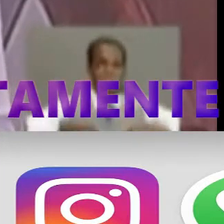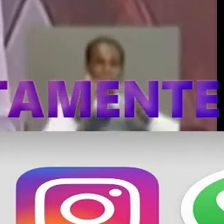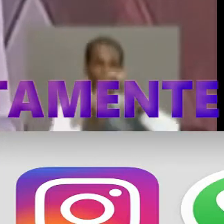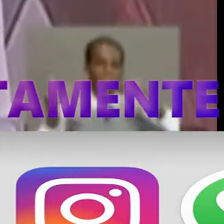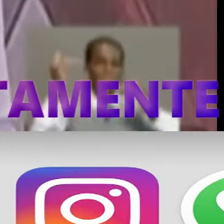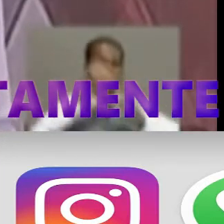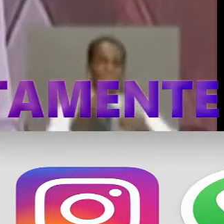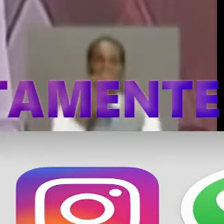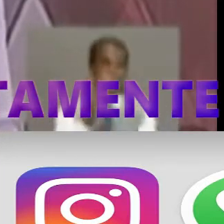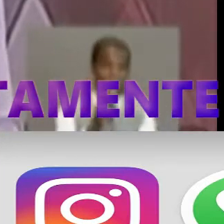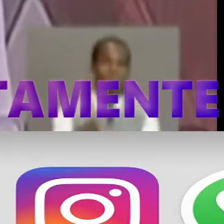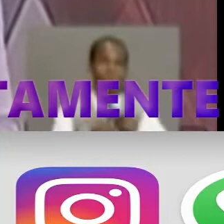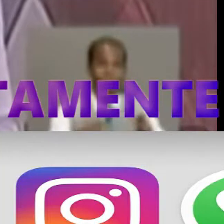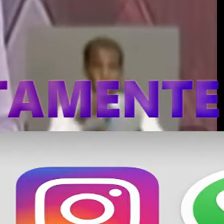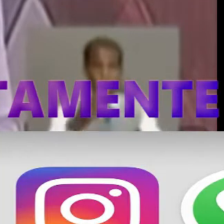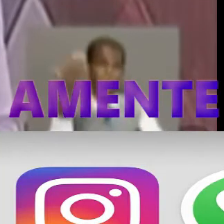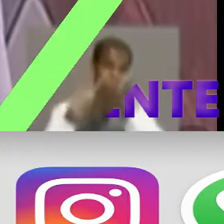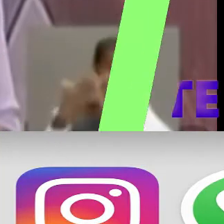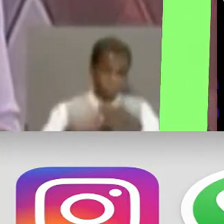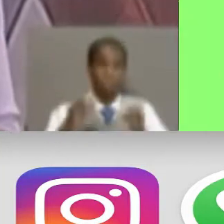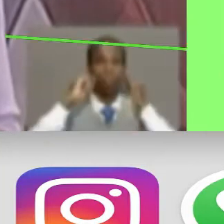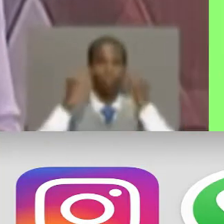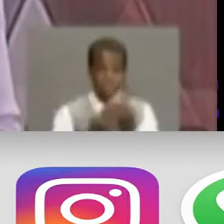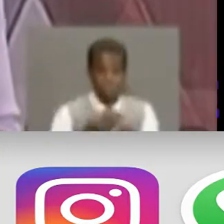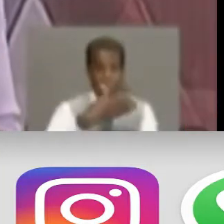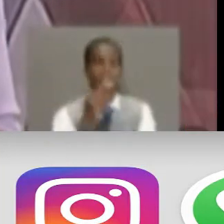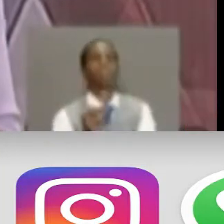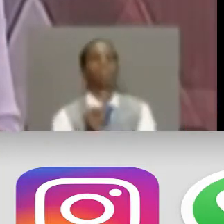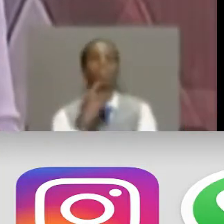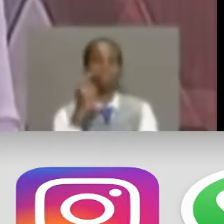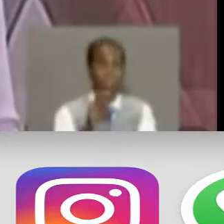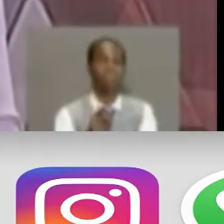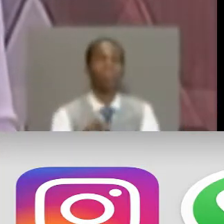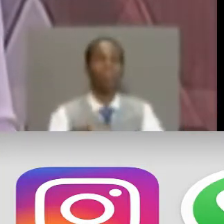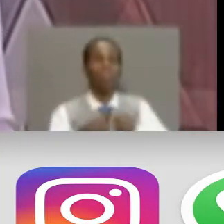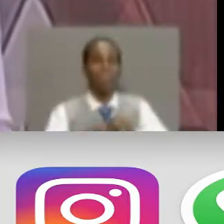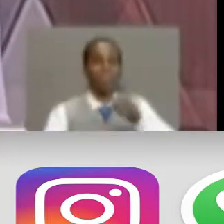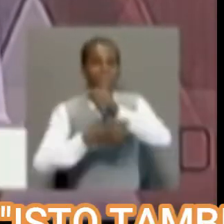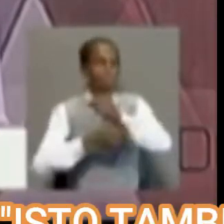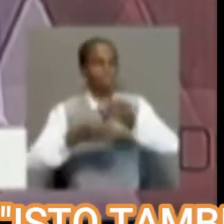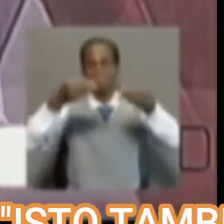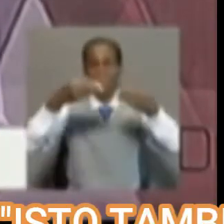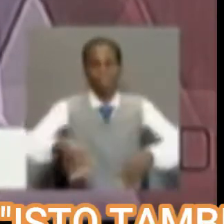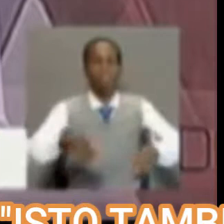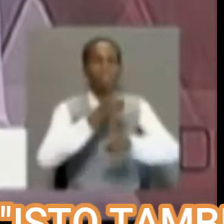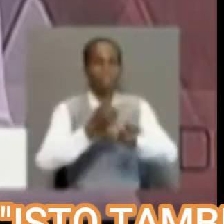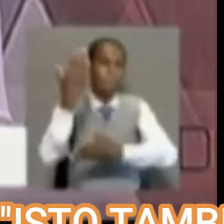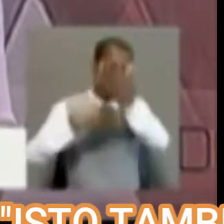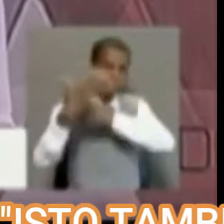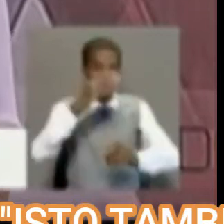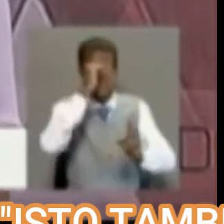13º Congresso da UNITA, por sinal um congresso que elegeu Adalberto Costa Júnior a presidente do Partido do Galo Negro. Conceição,